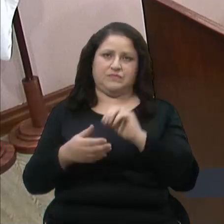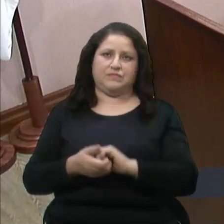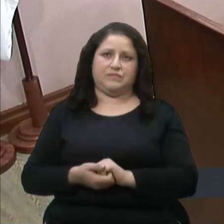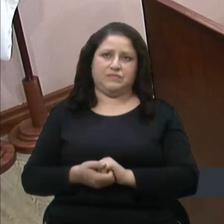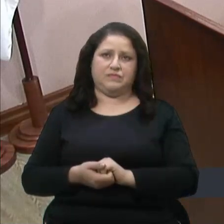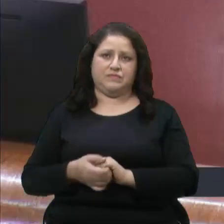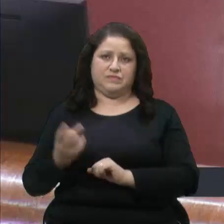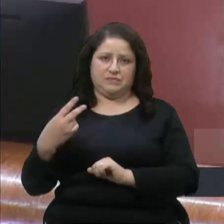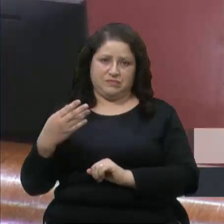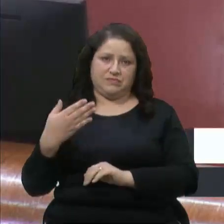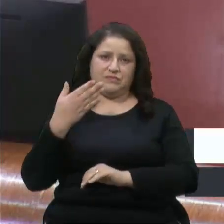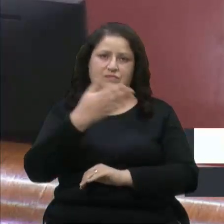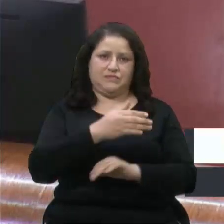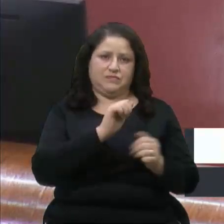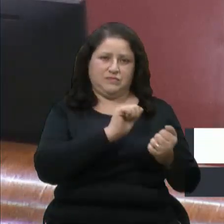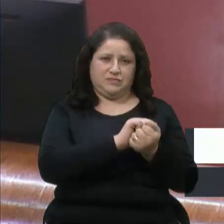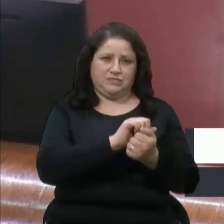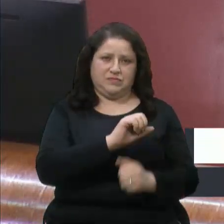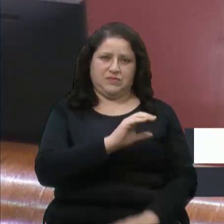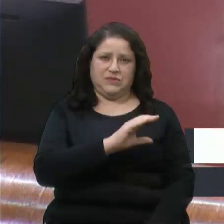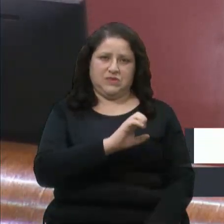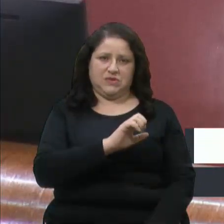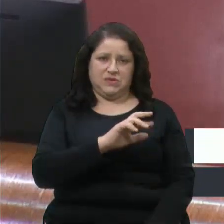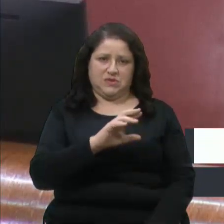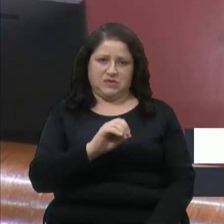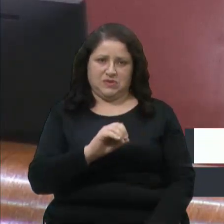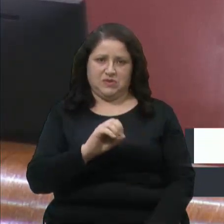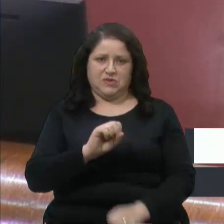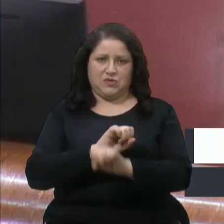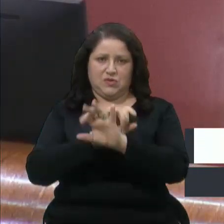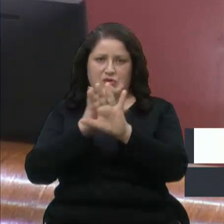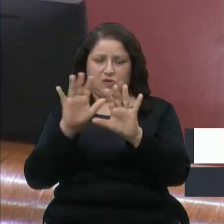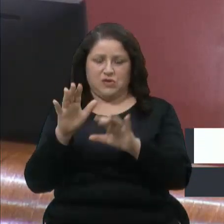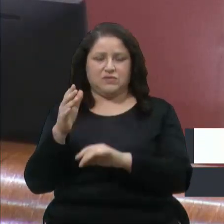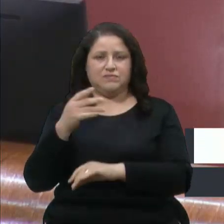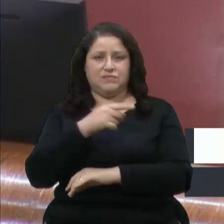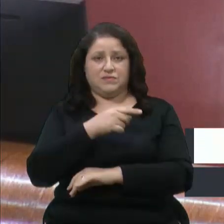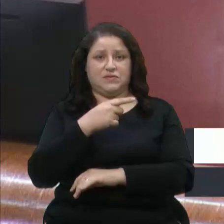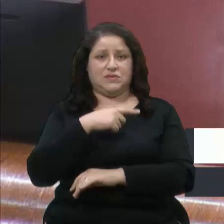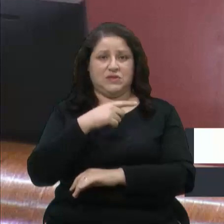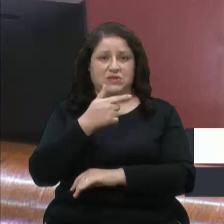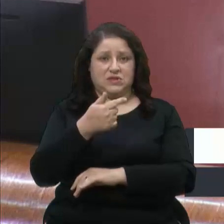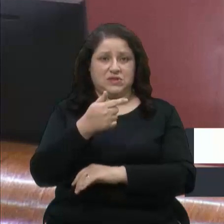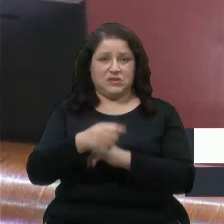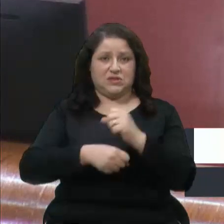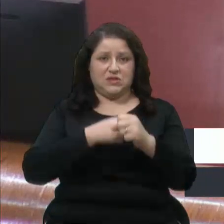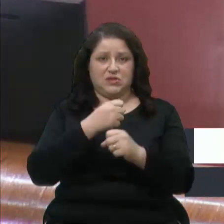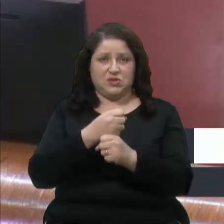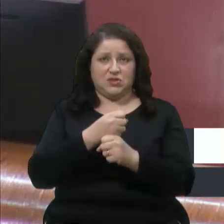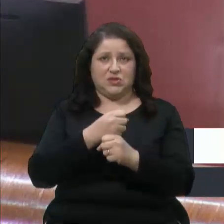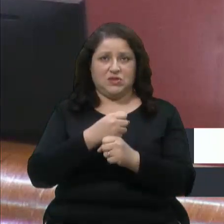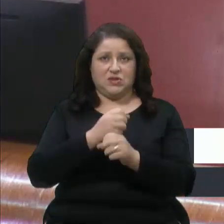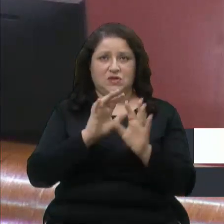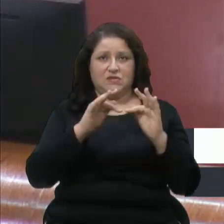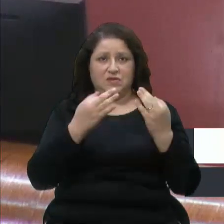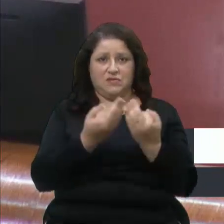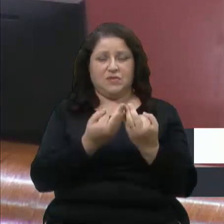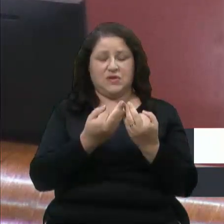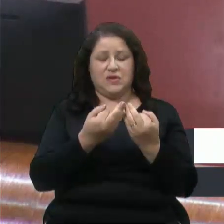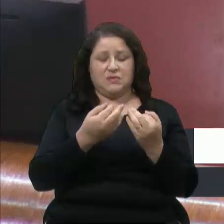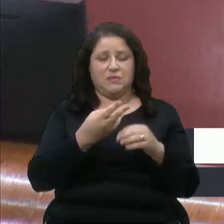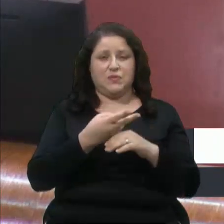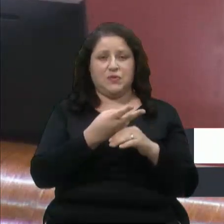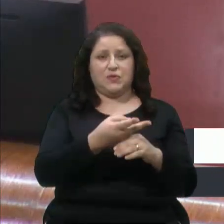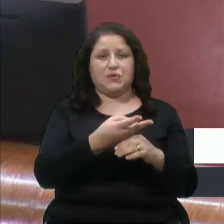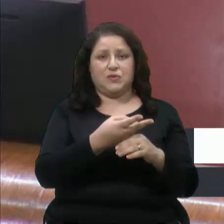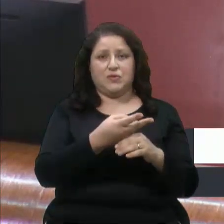lá no Cerro da Glória. E o senhor mencionou bem: fazia 7 anos que aquela família estava buscando a regularização para sua agroindústria. E